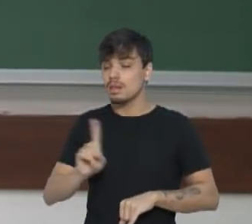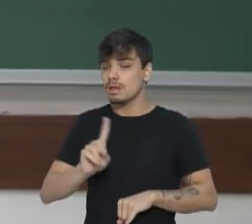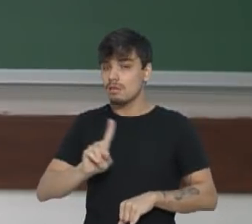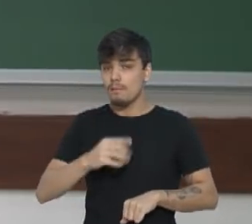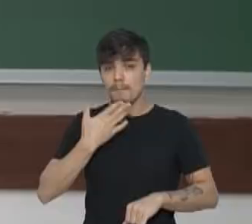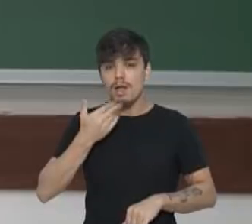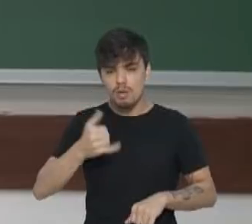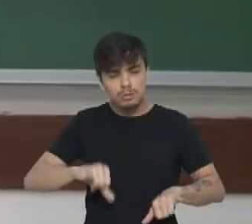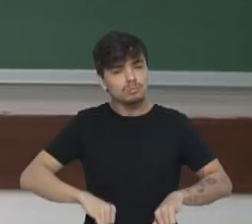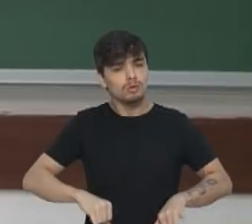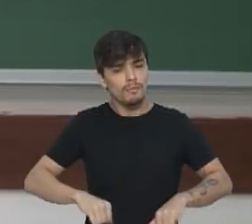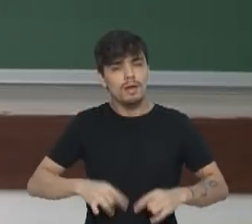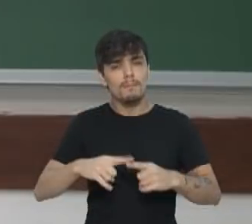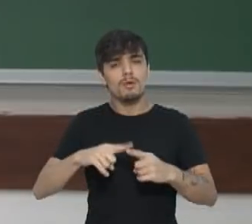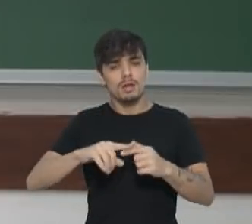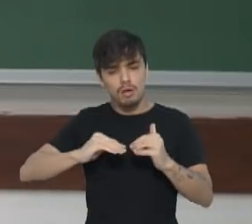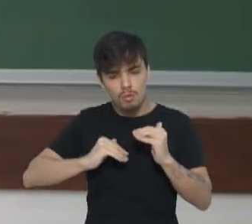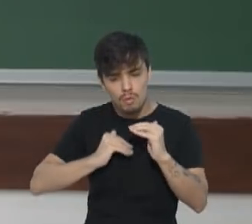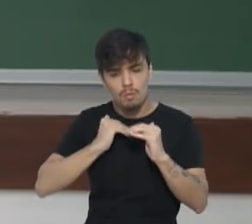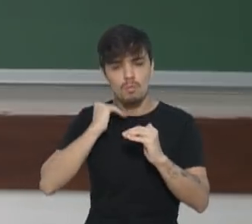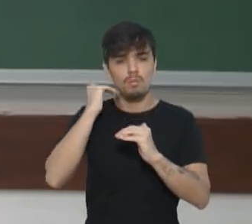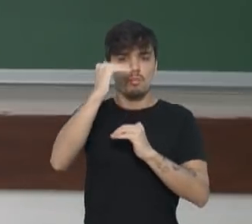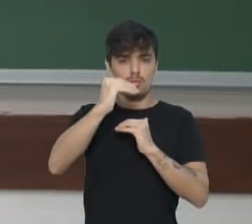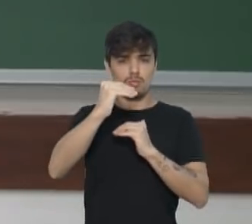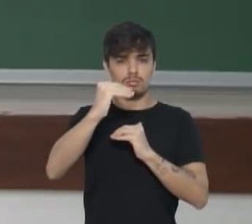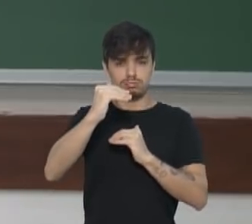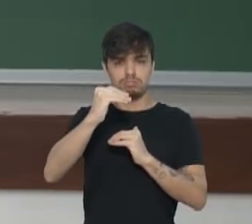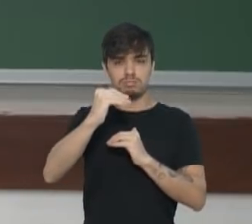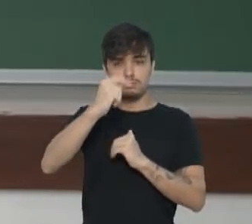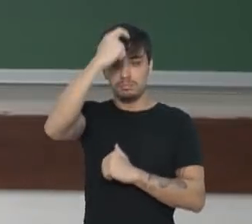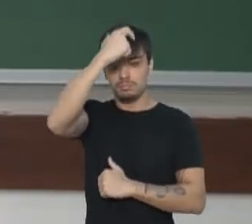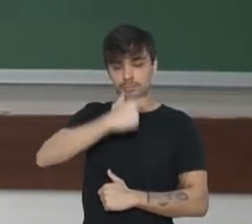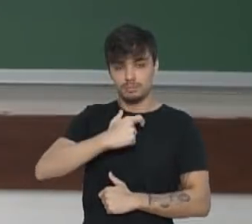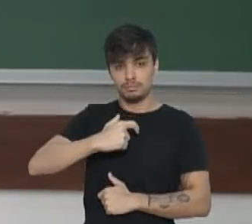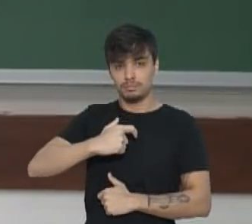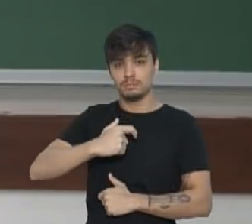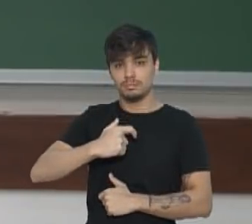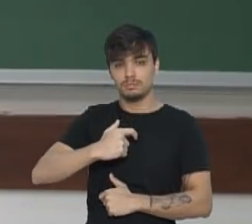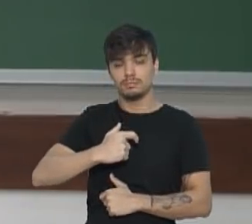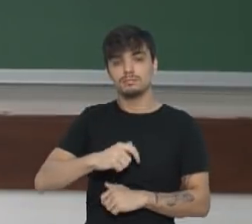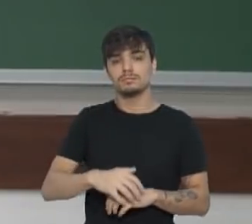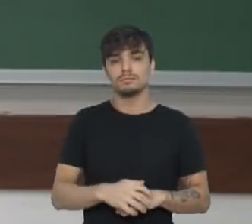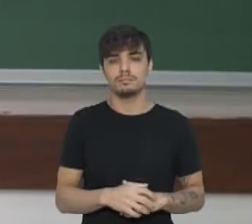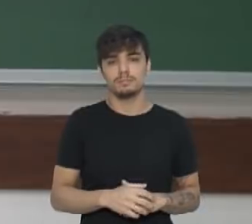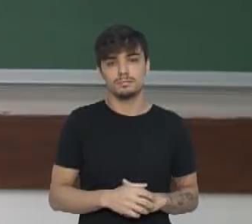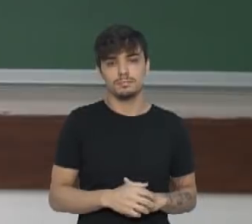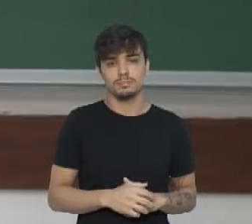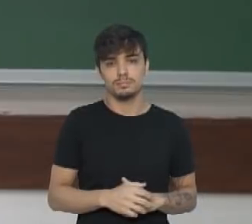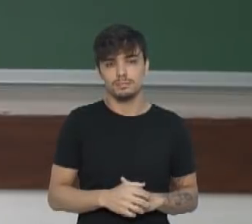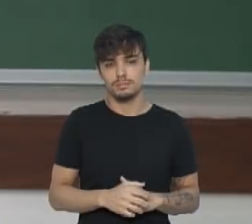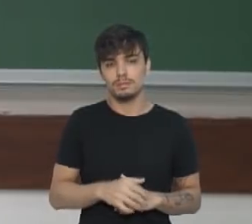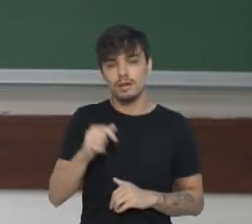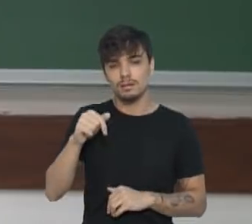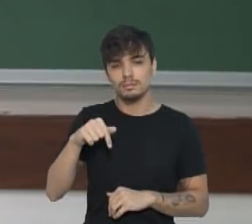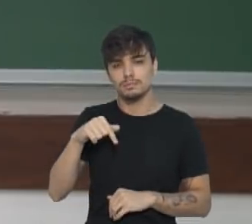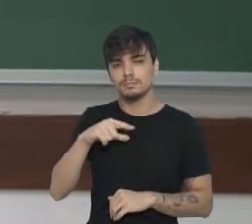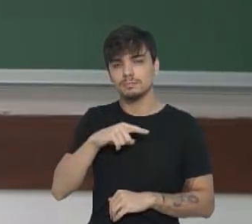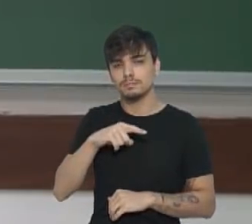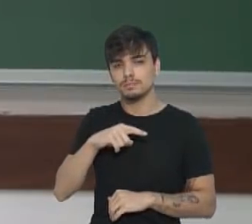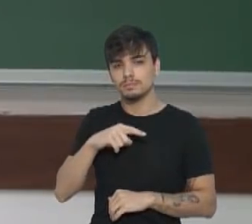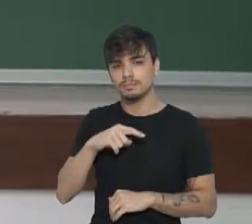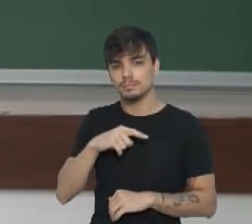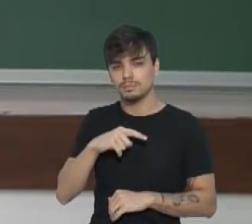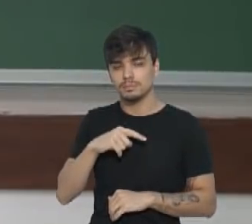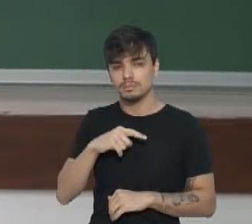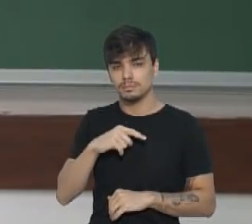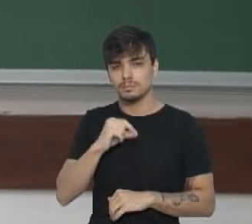pessoa. Né? O que não me mata me torna mais forte, diz Nietzsche. Que no Brasil a gente traduz como, né, o que não mata engorda, mas que vai no mesmo